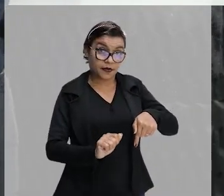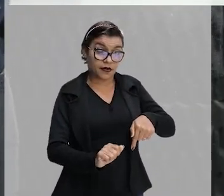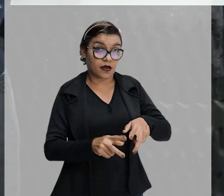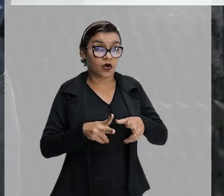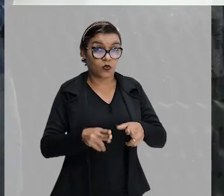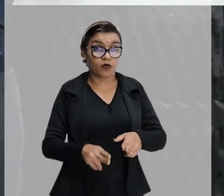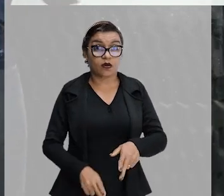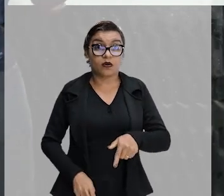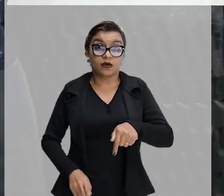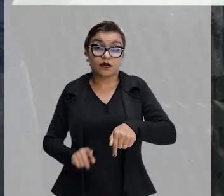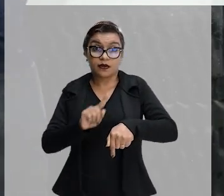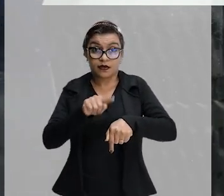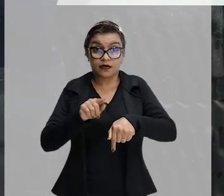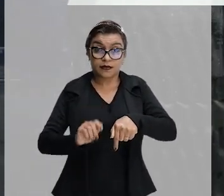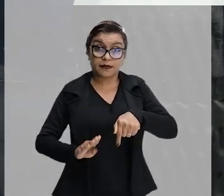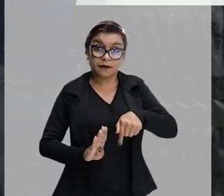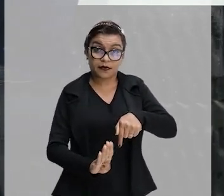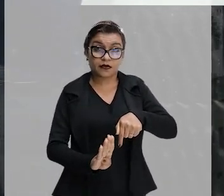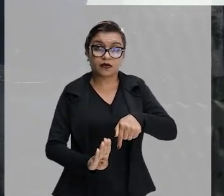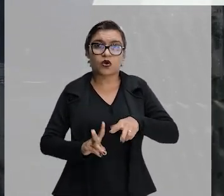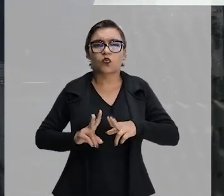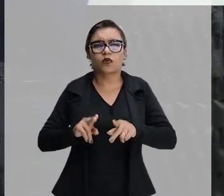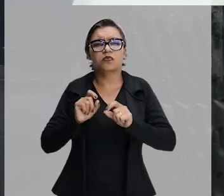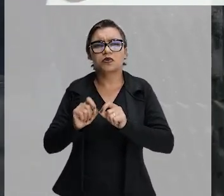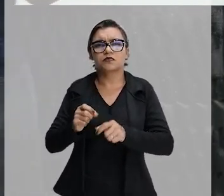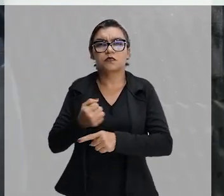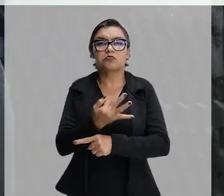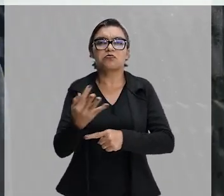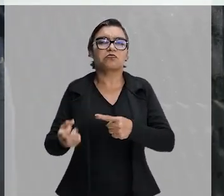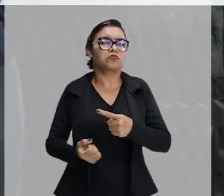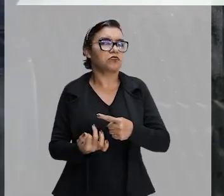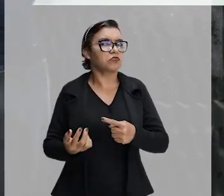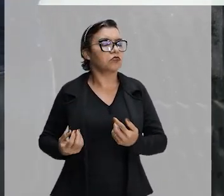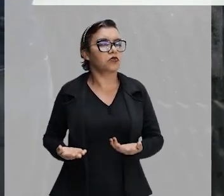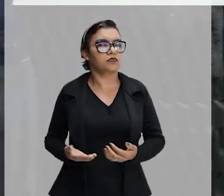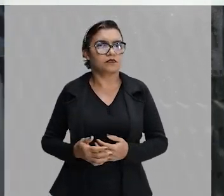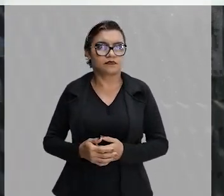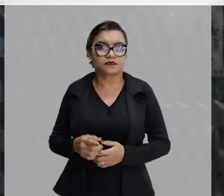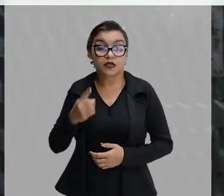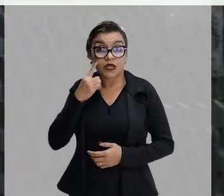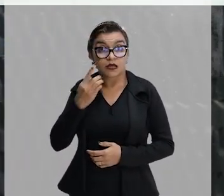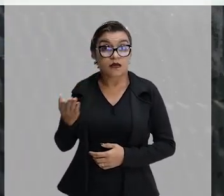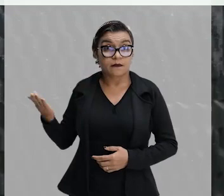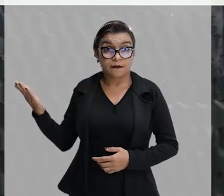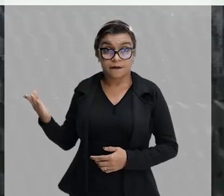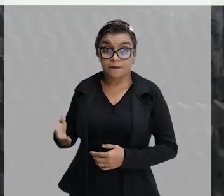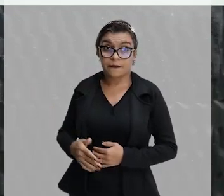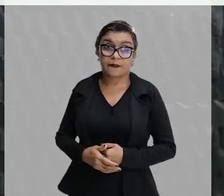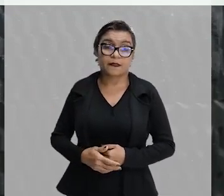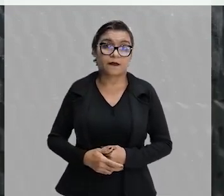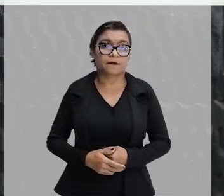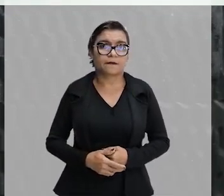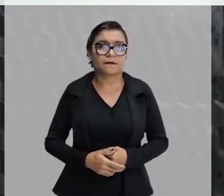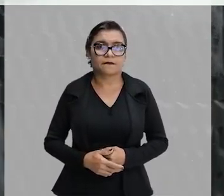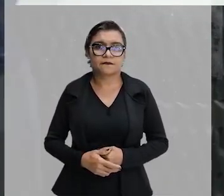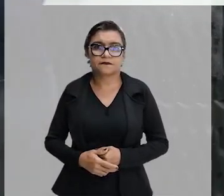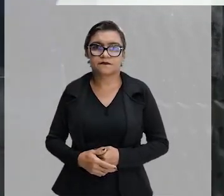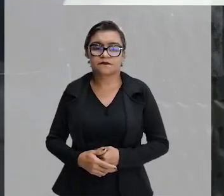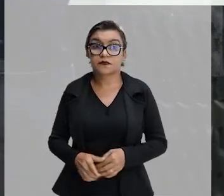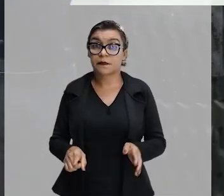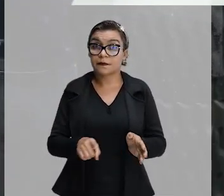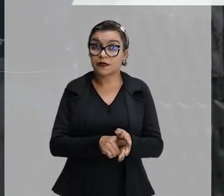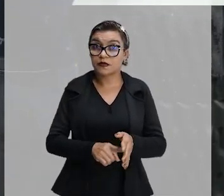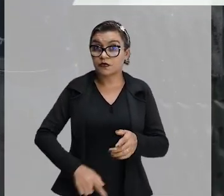nova de A com a nova de B, isso vai ser igual. No caso, vai dar mais Q, menos 2Q, dá menos